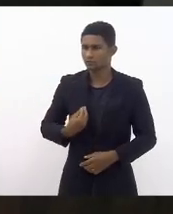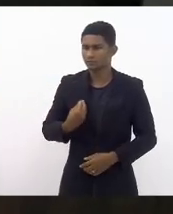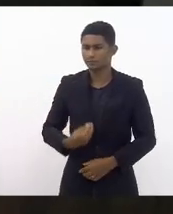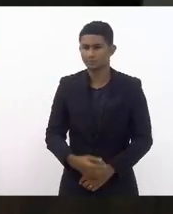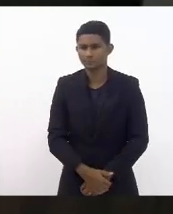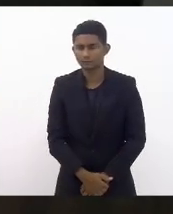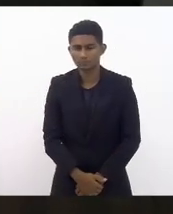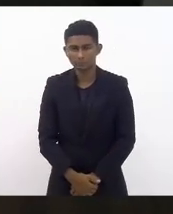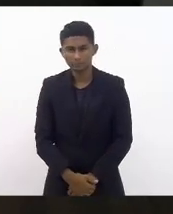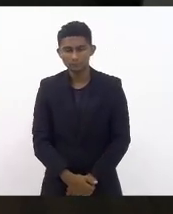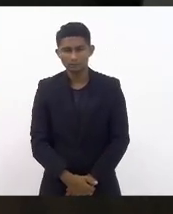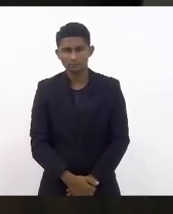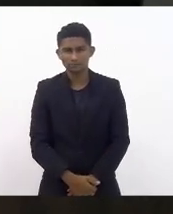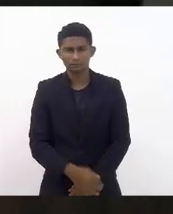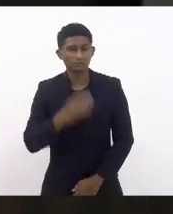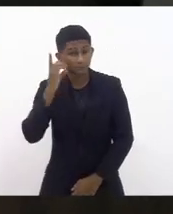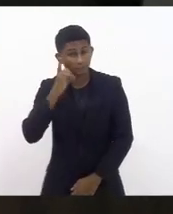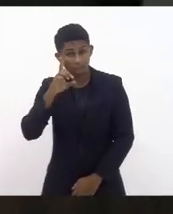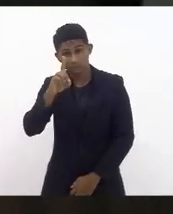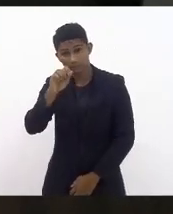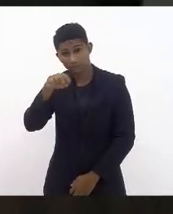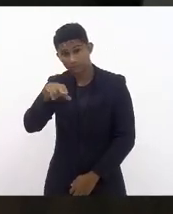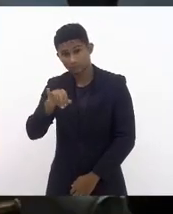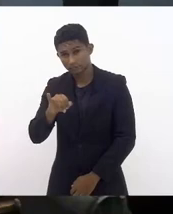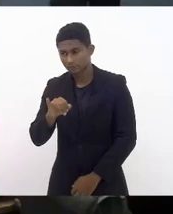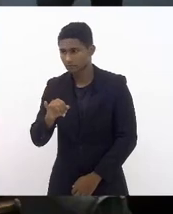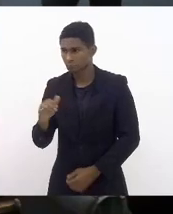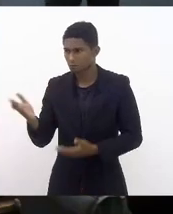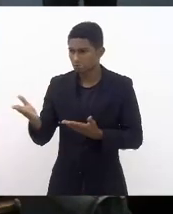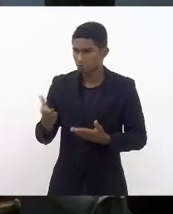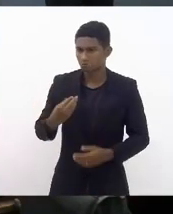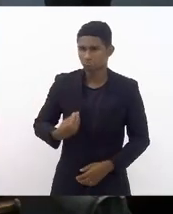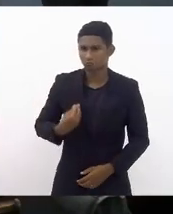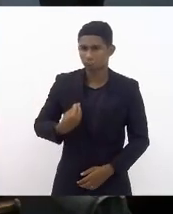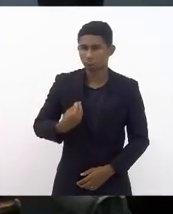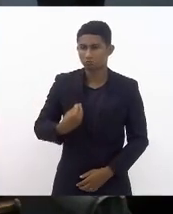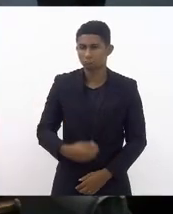Mangueira. Deputada Dani Monteiro.